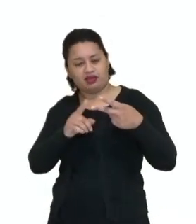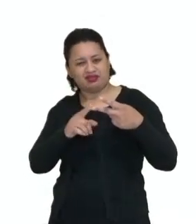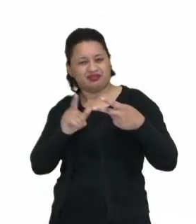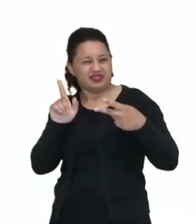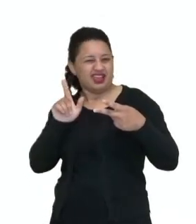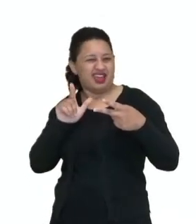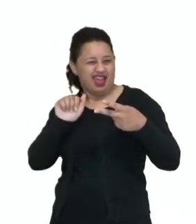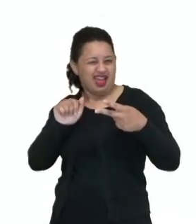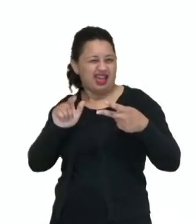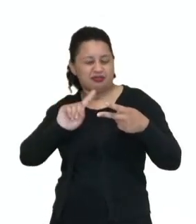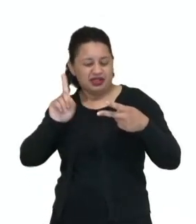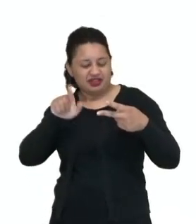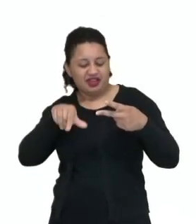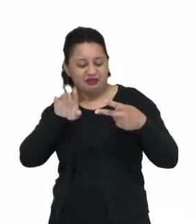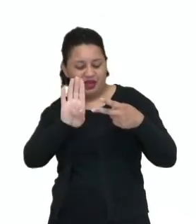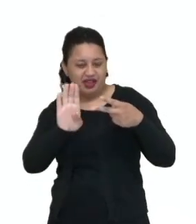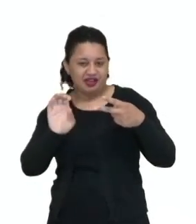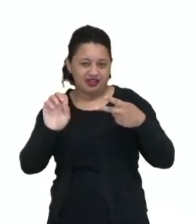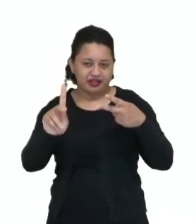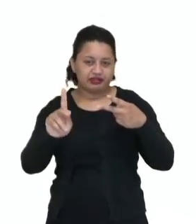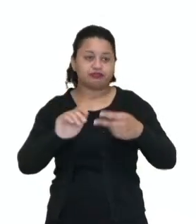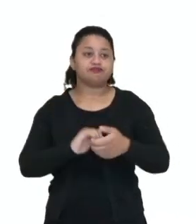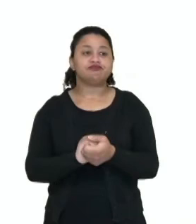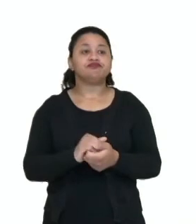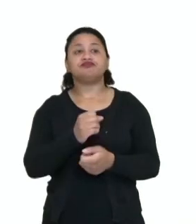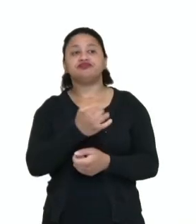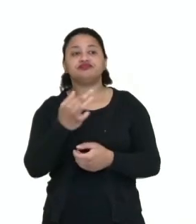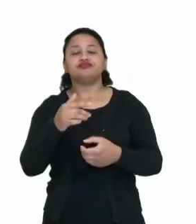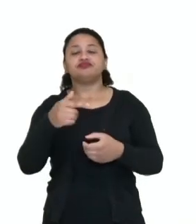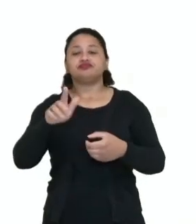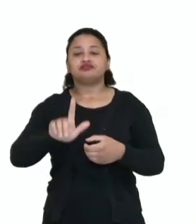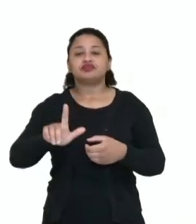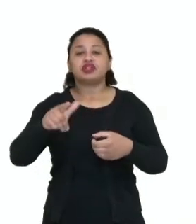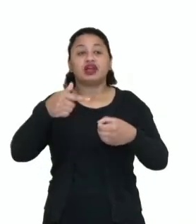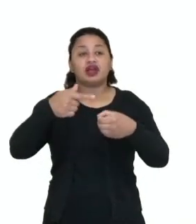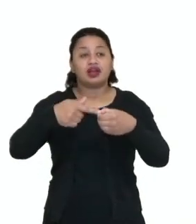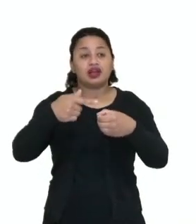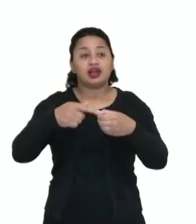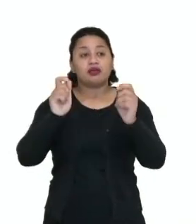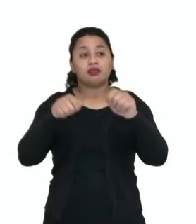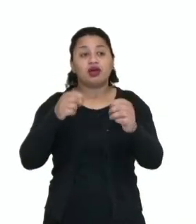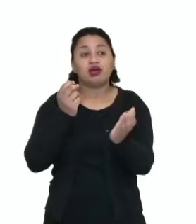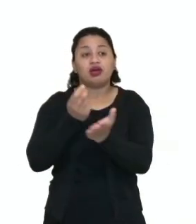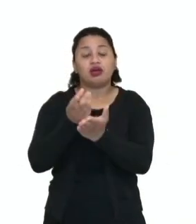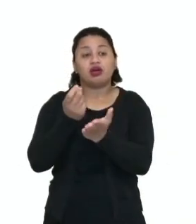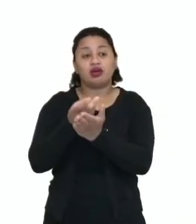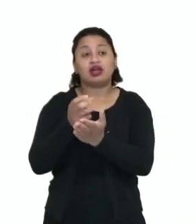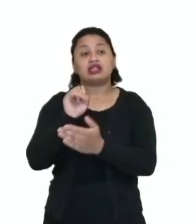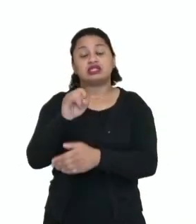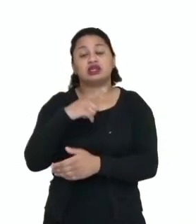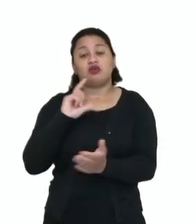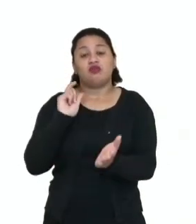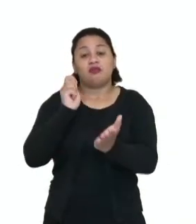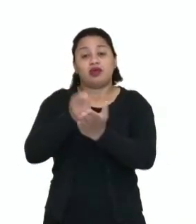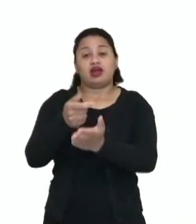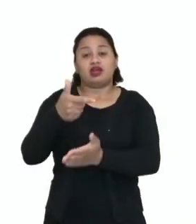escrito letra A, mas é letra B. Quantos litros de gasolina podem ser comprados com R$